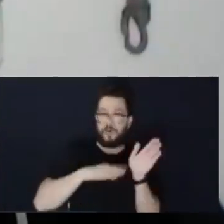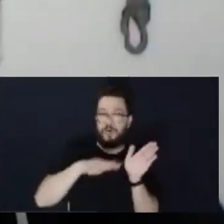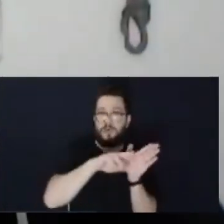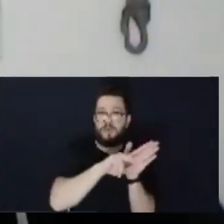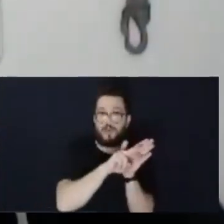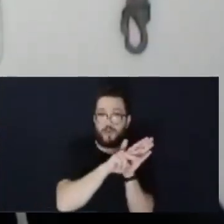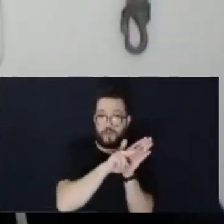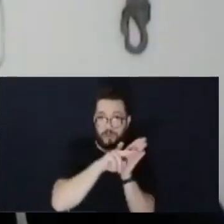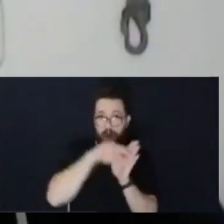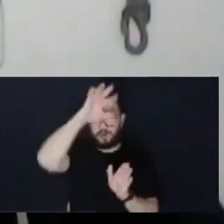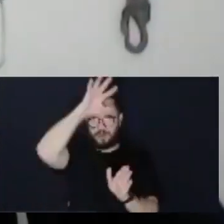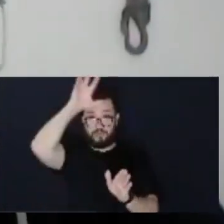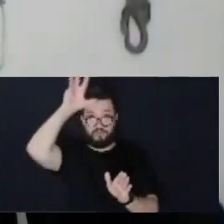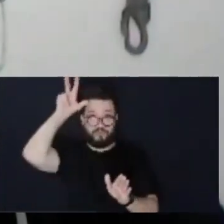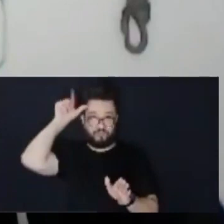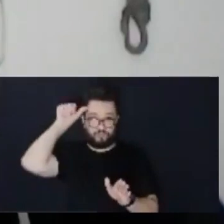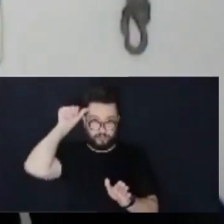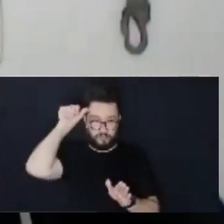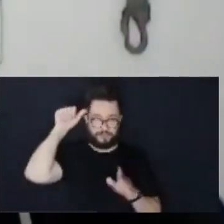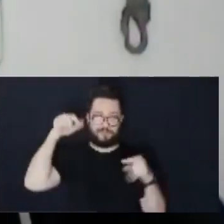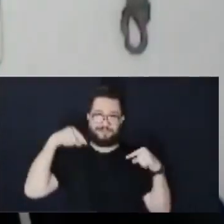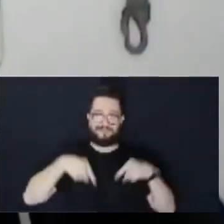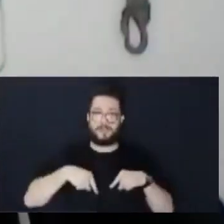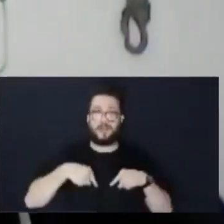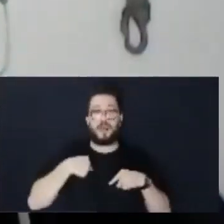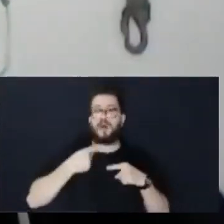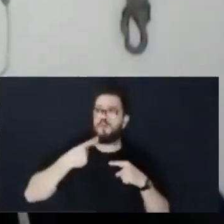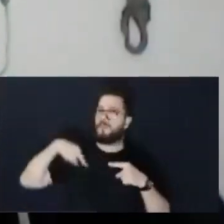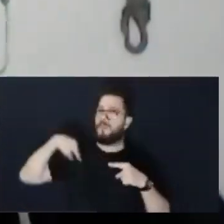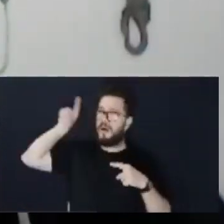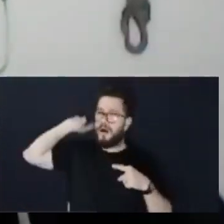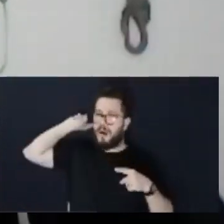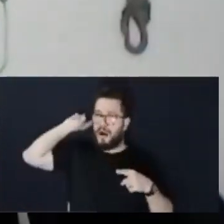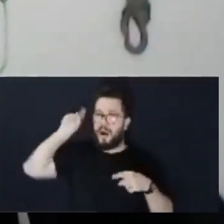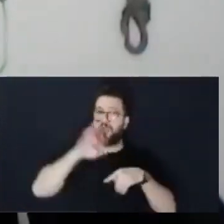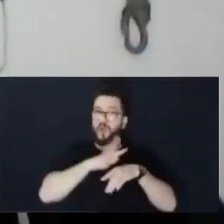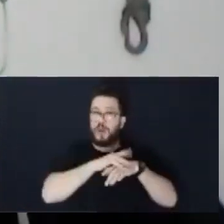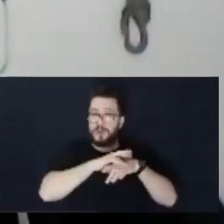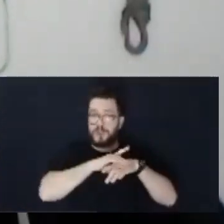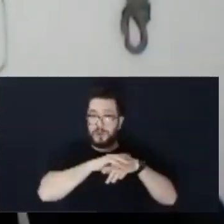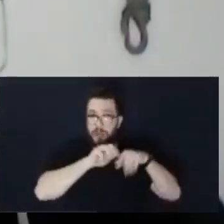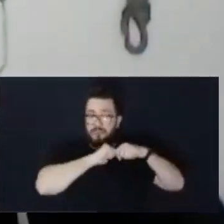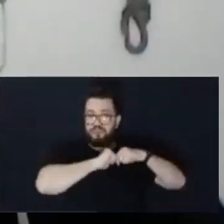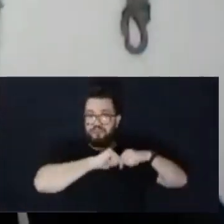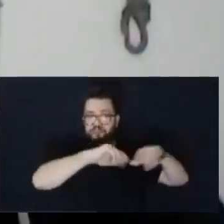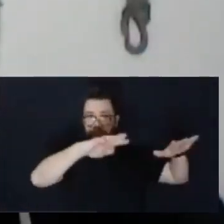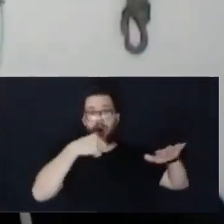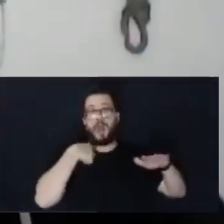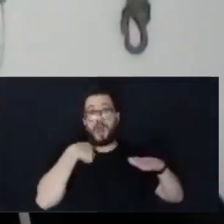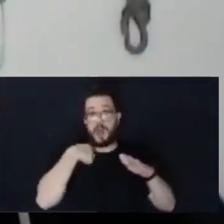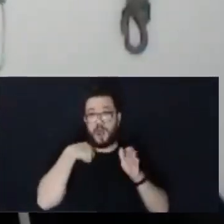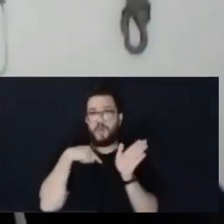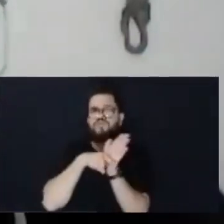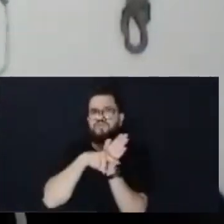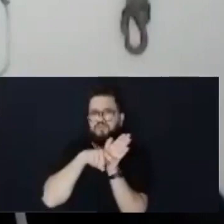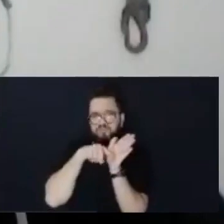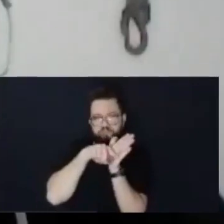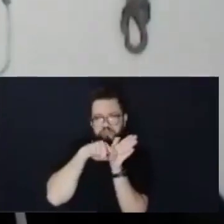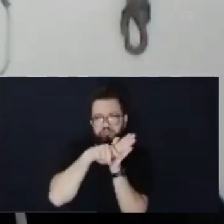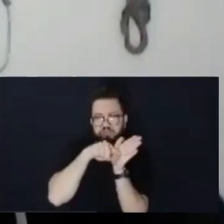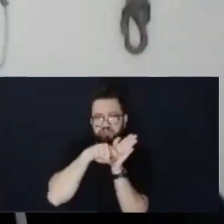da pandemia, tenho pesquisado a epidemiologia, o movimento de ondas